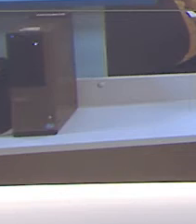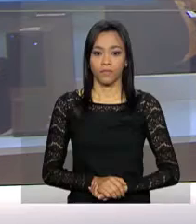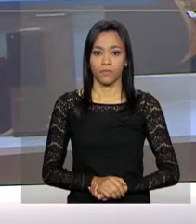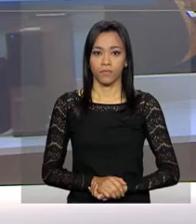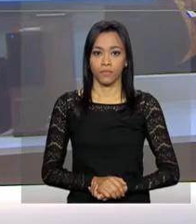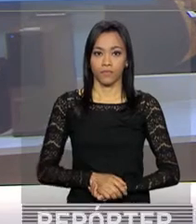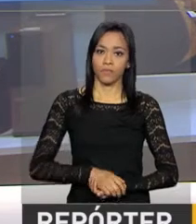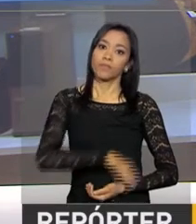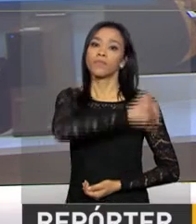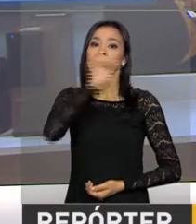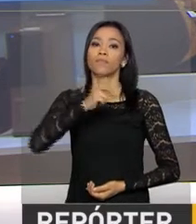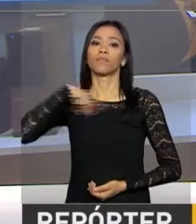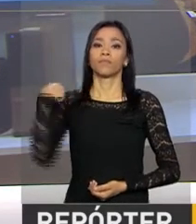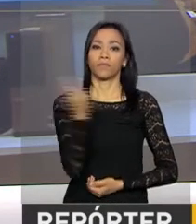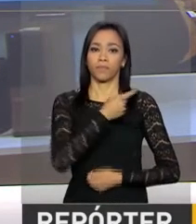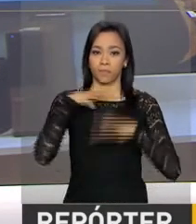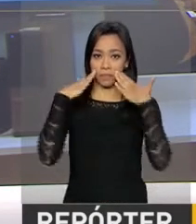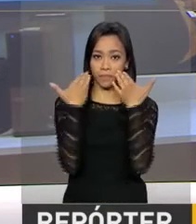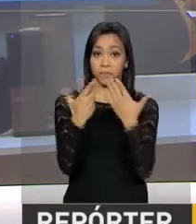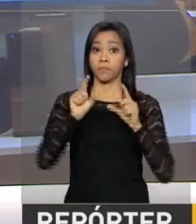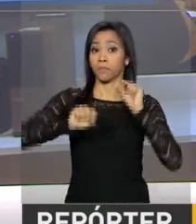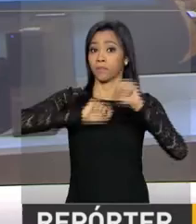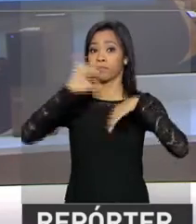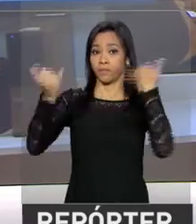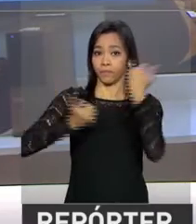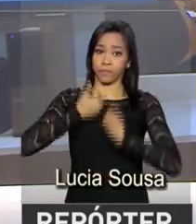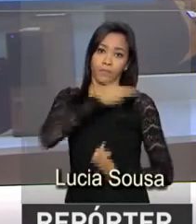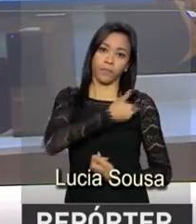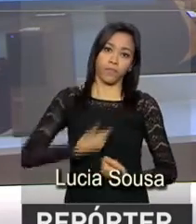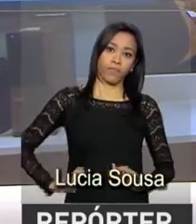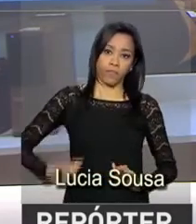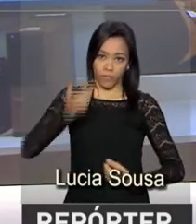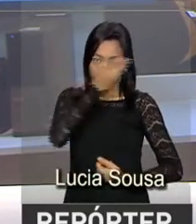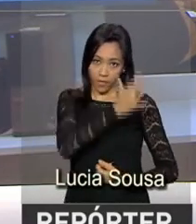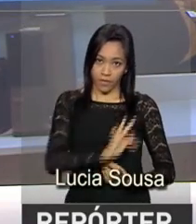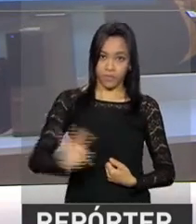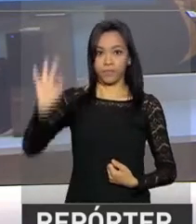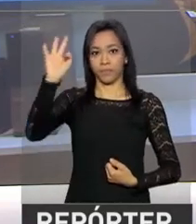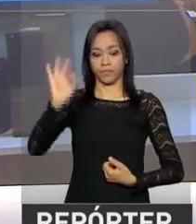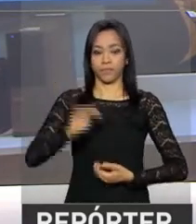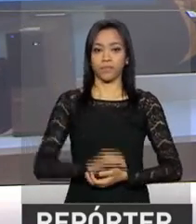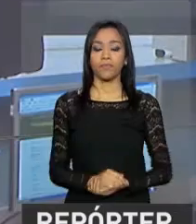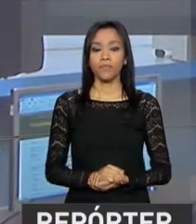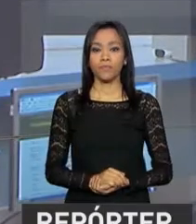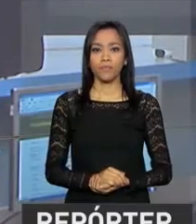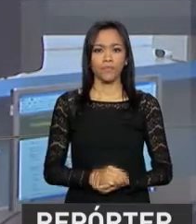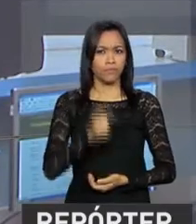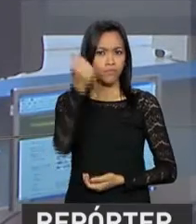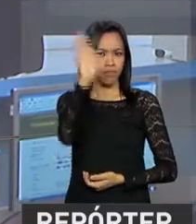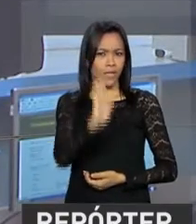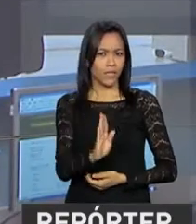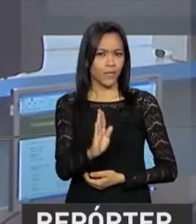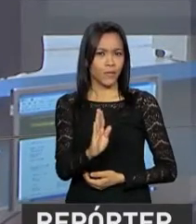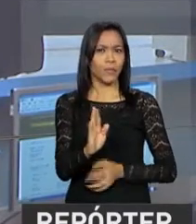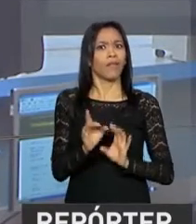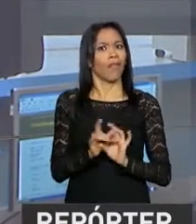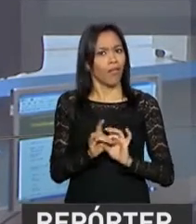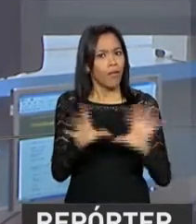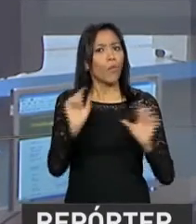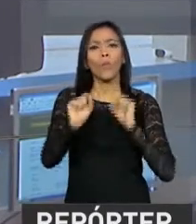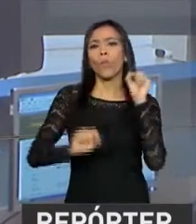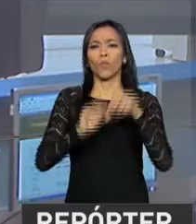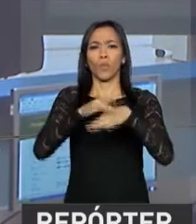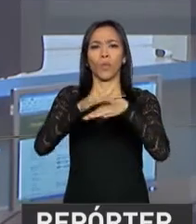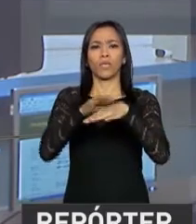olá estamos de volta com repórter nbr as notícias do poder executivo federal o brasil está livre do sarampo